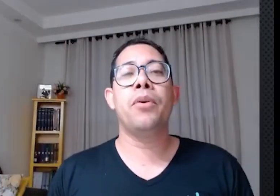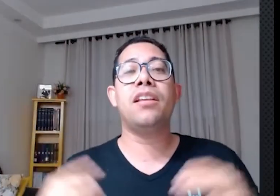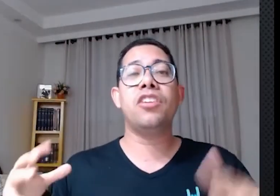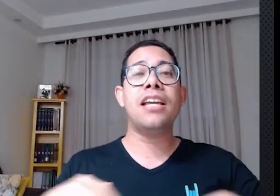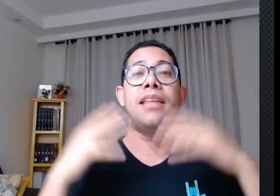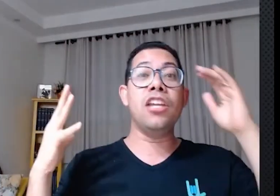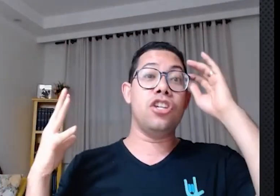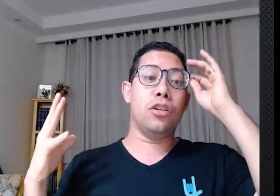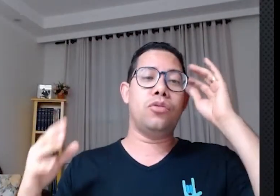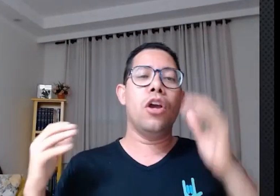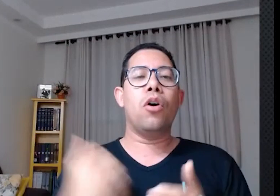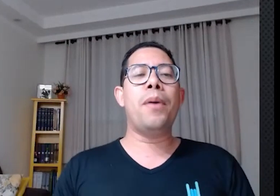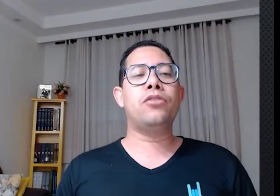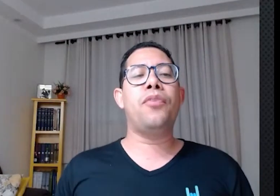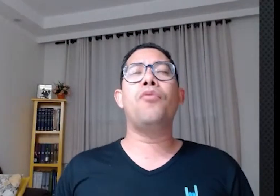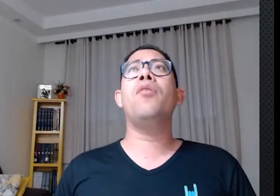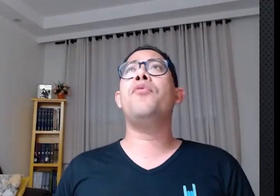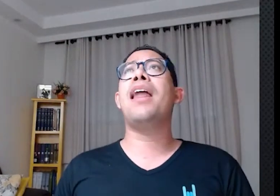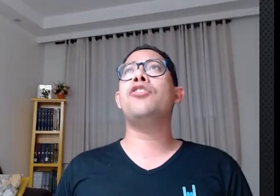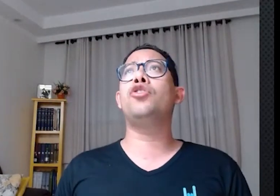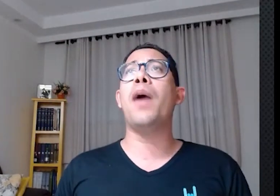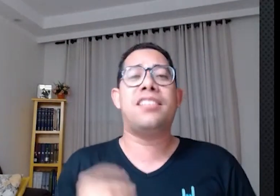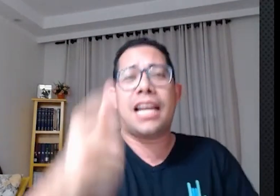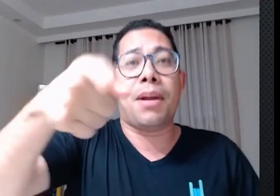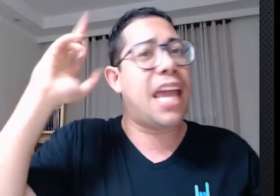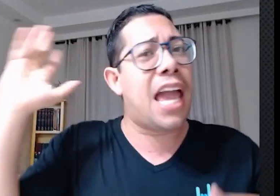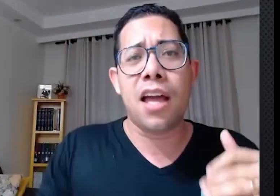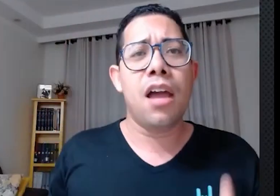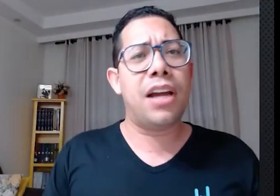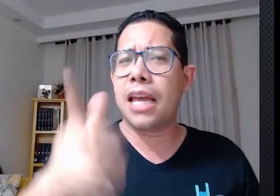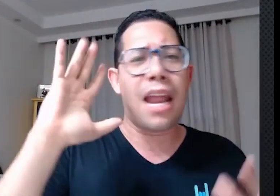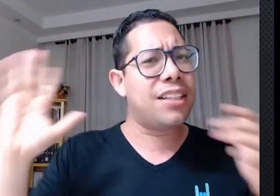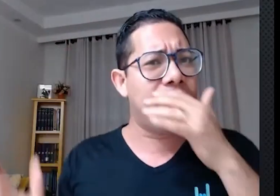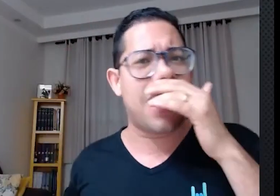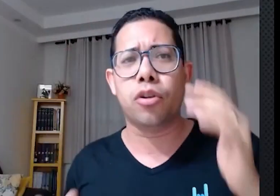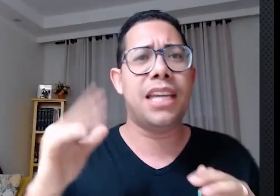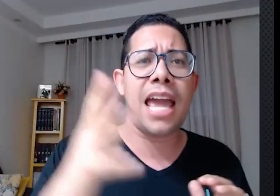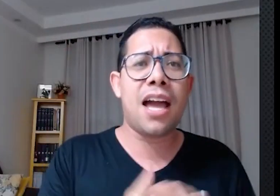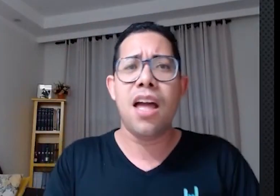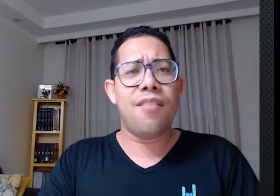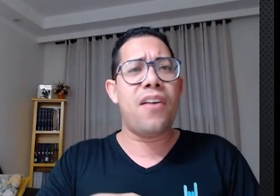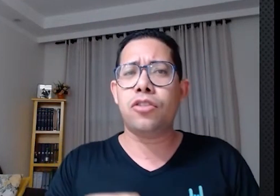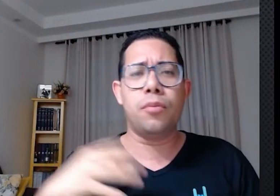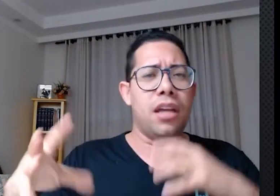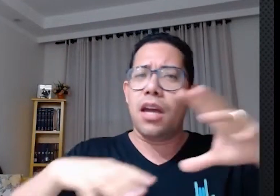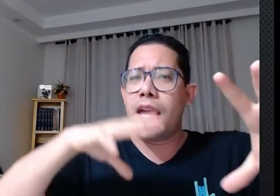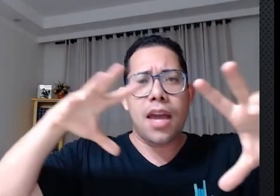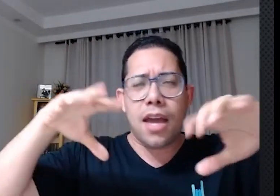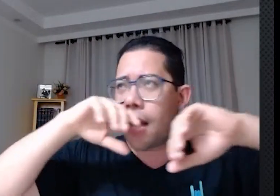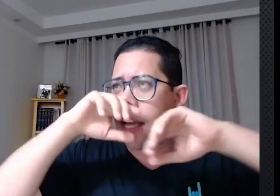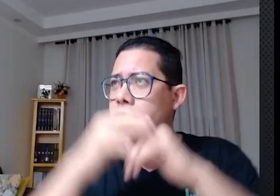quê? Porque você já entende isso. Quando o pastor falou, vamos falar Josué, você já lembra, guerra, vai ter lá, vai falar sobre guerra, vai falar